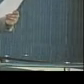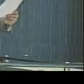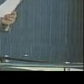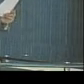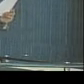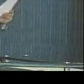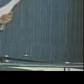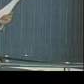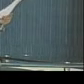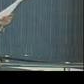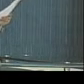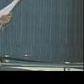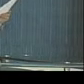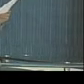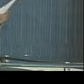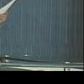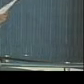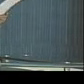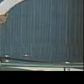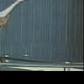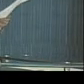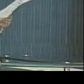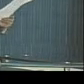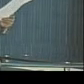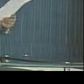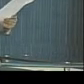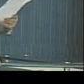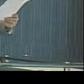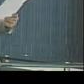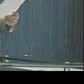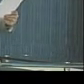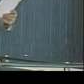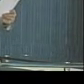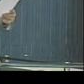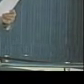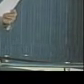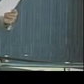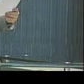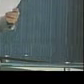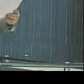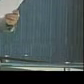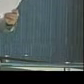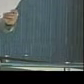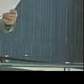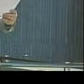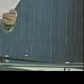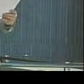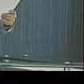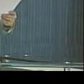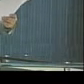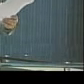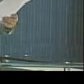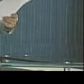volto analisar as contas do estado Volto ao tema por entender que apesar do Governo do Estado